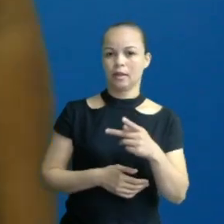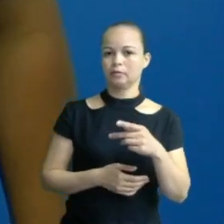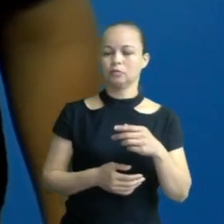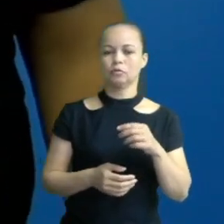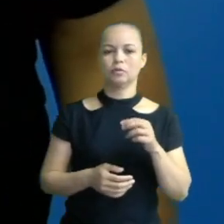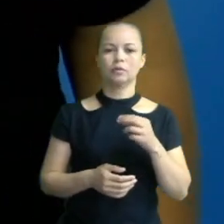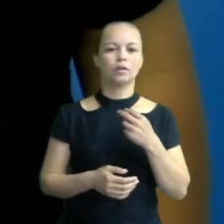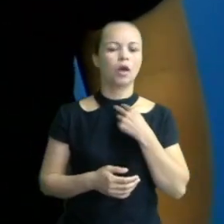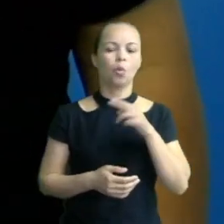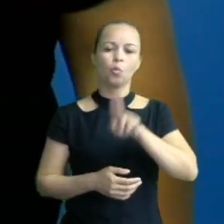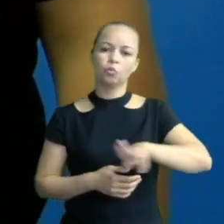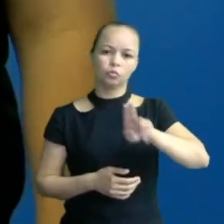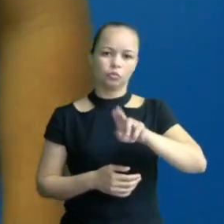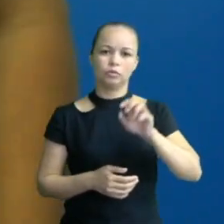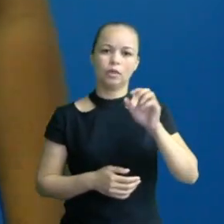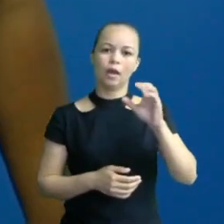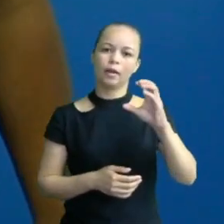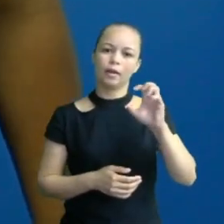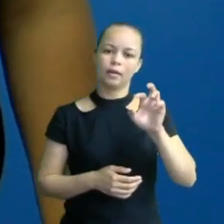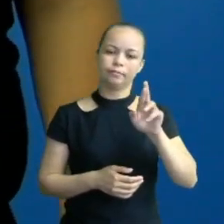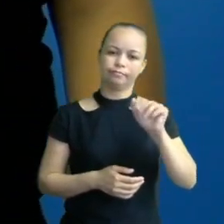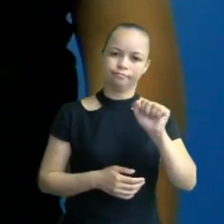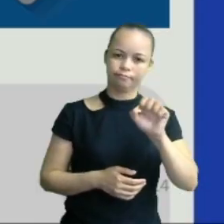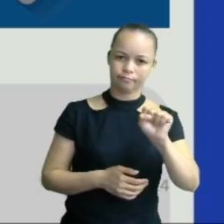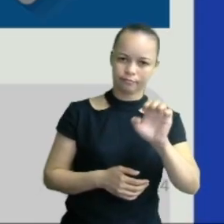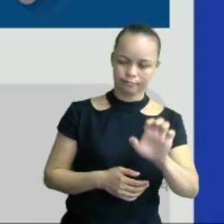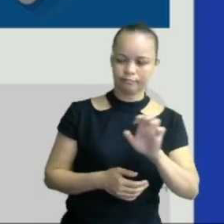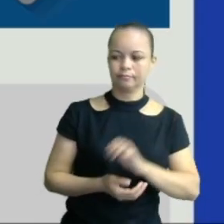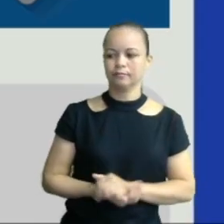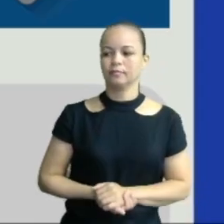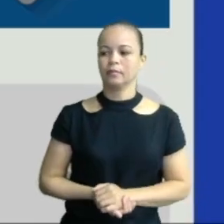utiliza a crase, tá bom? Vamos aprender.